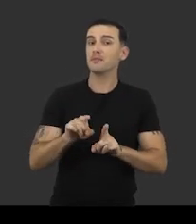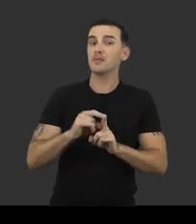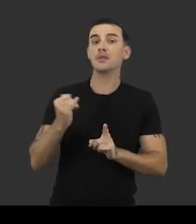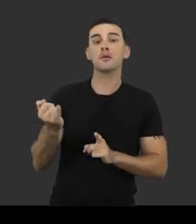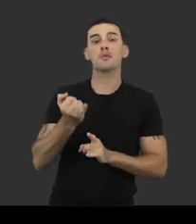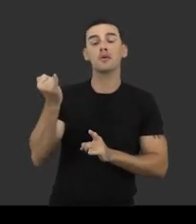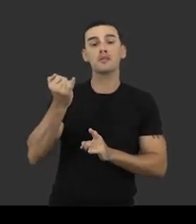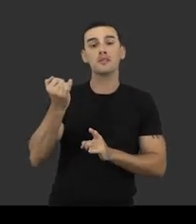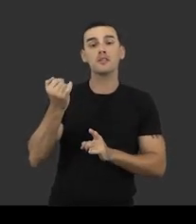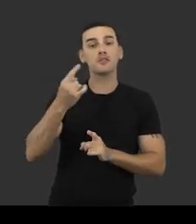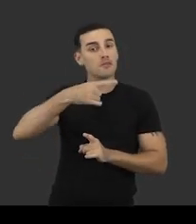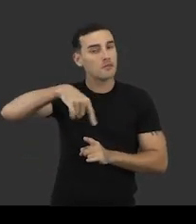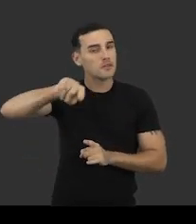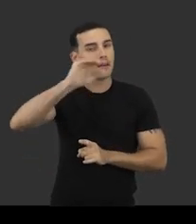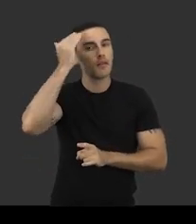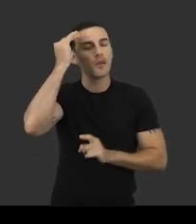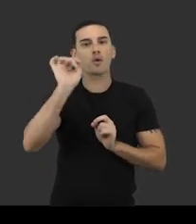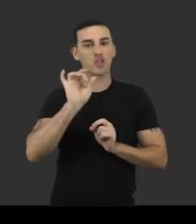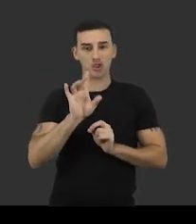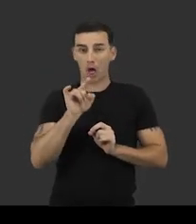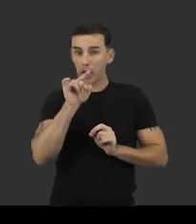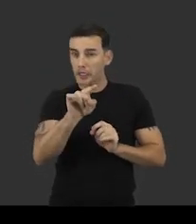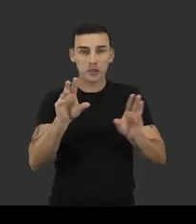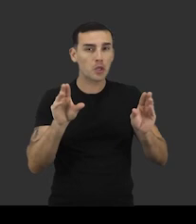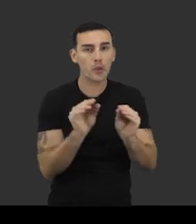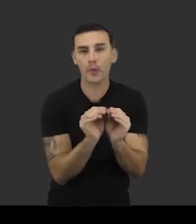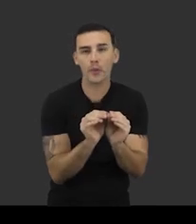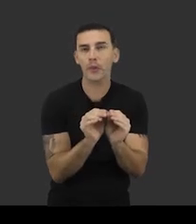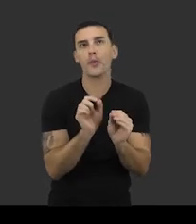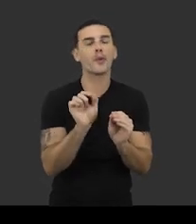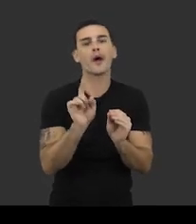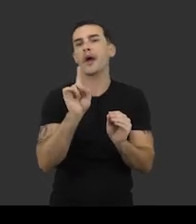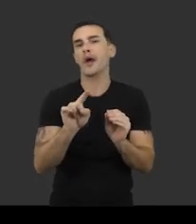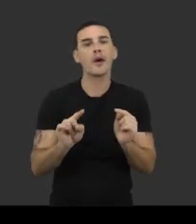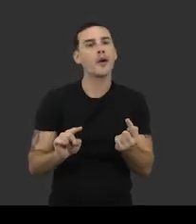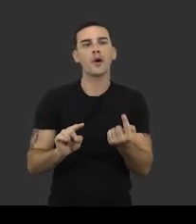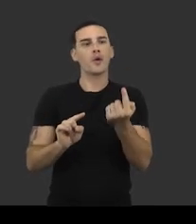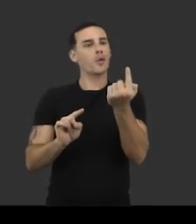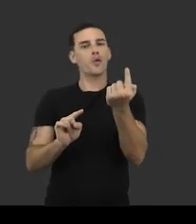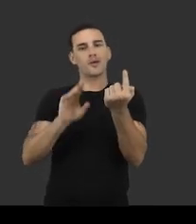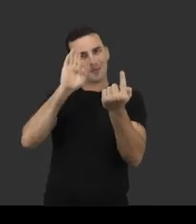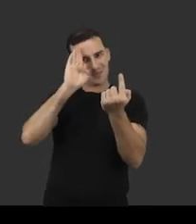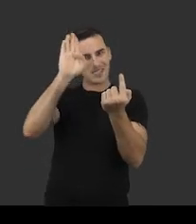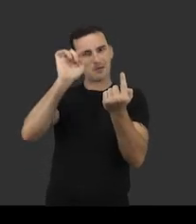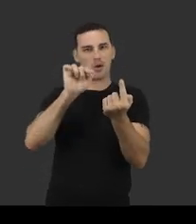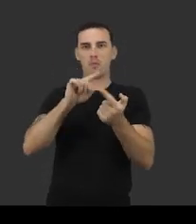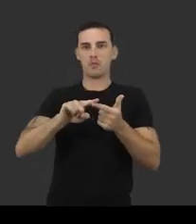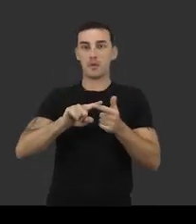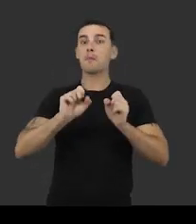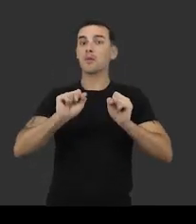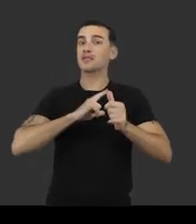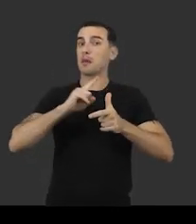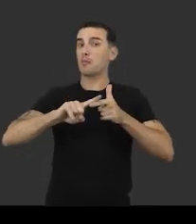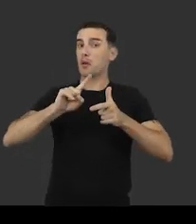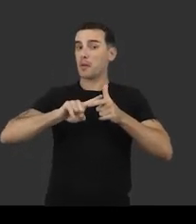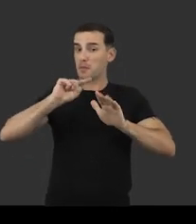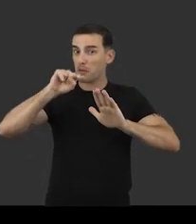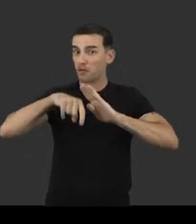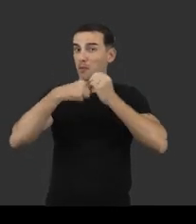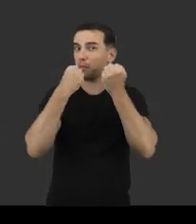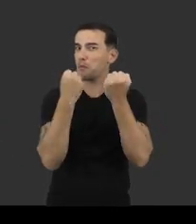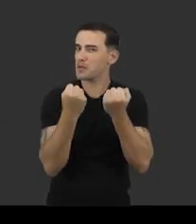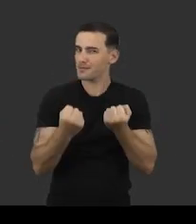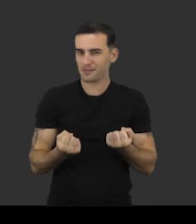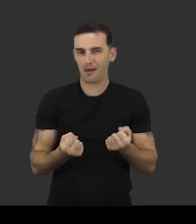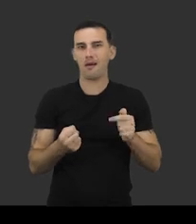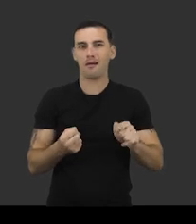que as pessoas entendam que não é só isso, né? Como se isso fosse a ponta do iceberg. O buraco pode ser muito mais embaixo. A